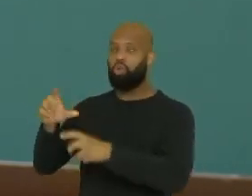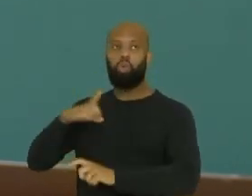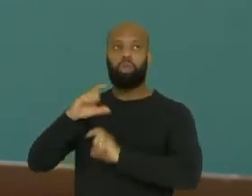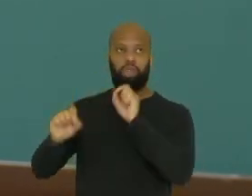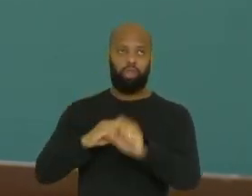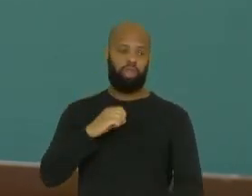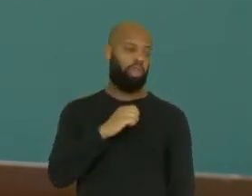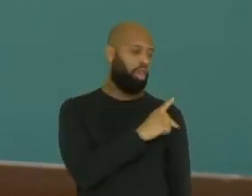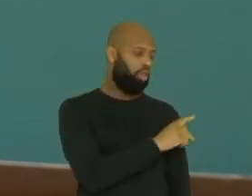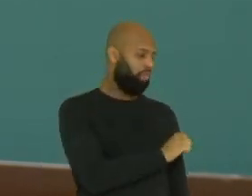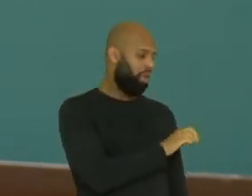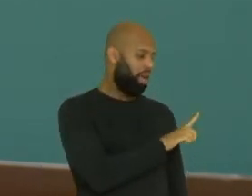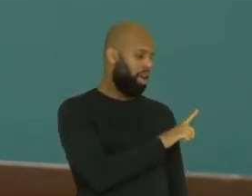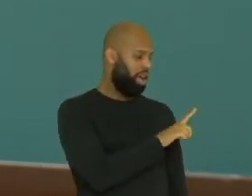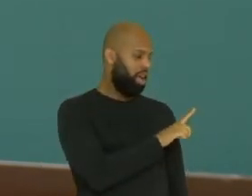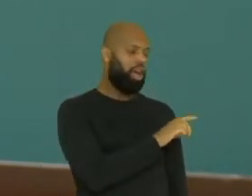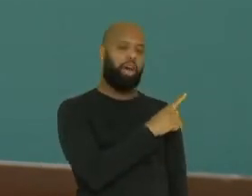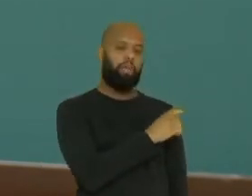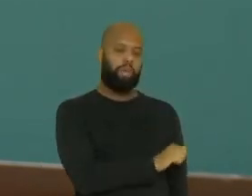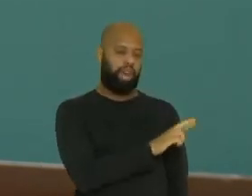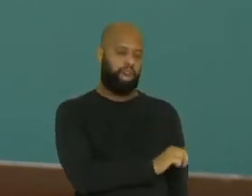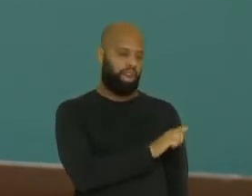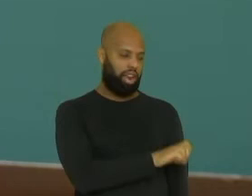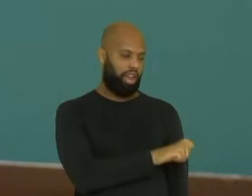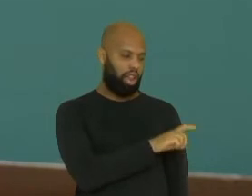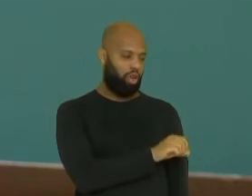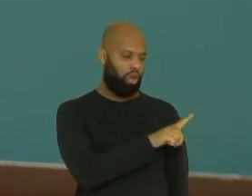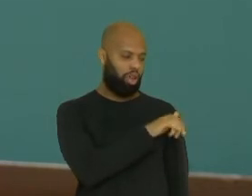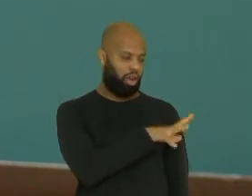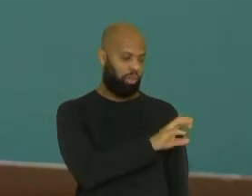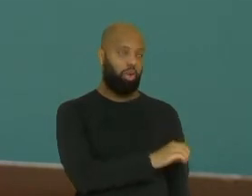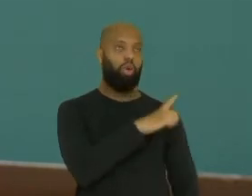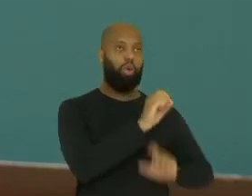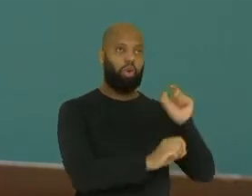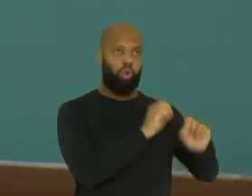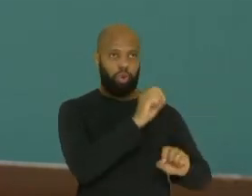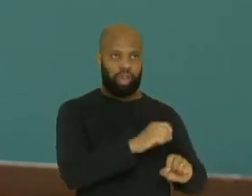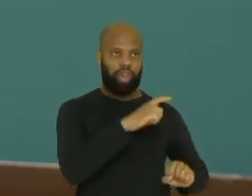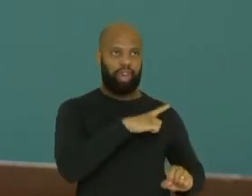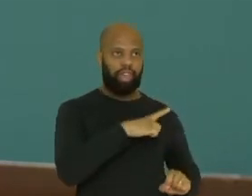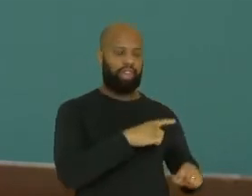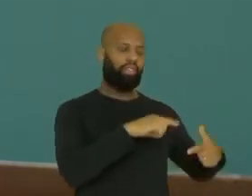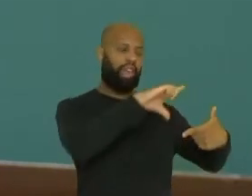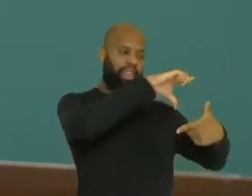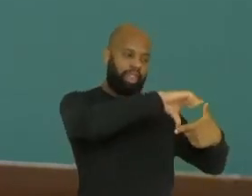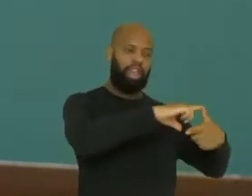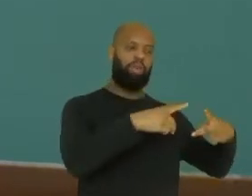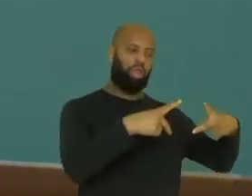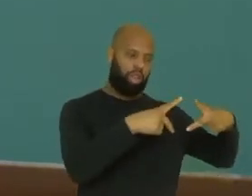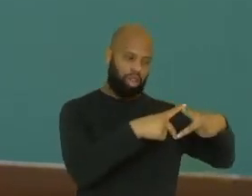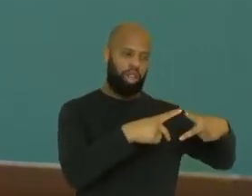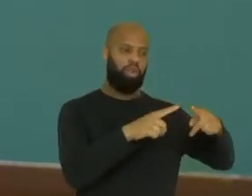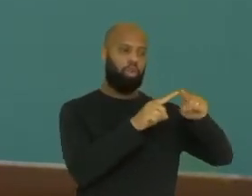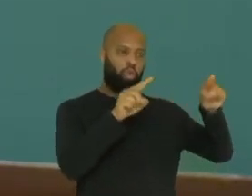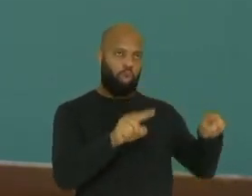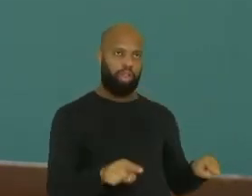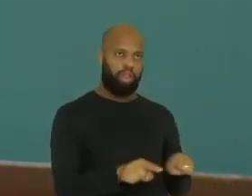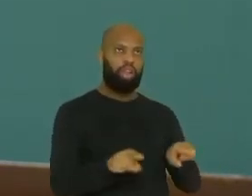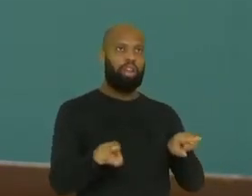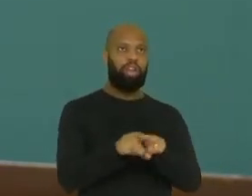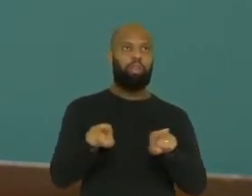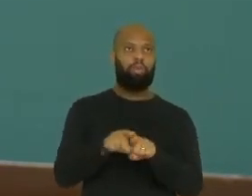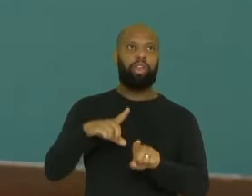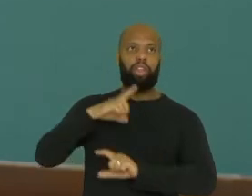nós temos o trapézio paralelogramo com dois pares de lados Paralelos onde entra o retângulo um losango e o quadrado